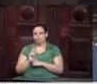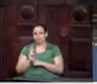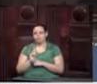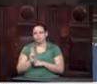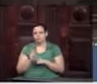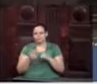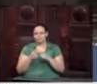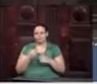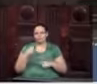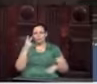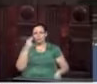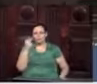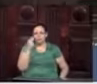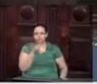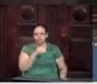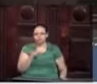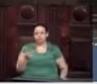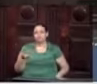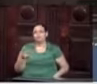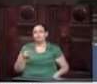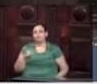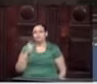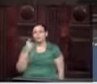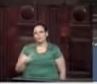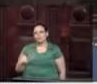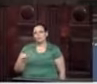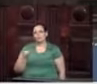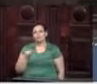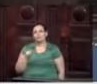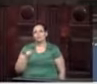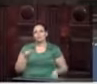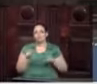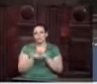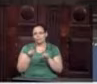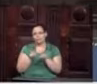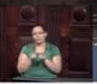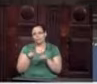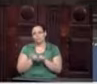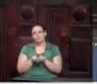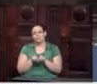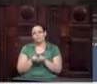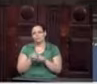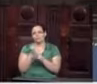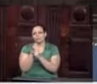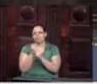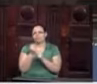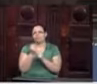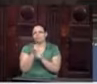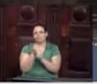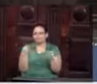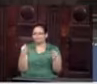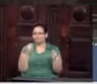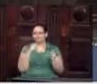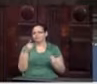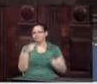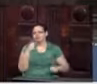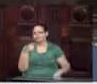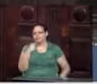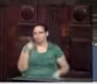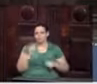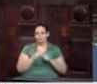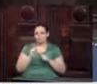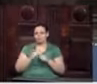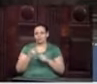policiamento ostensivo normal. Por outro lado, foi sendo também impossibilitada de fazê-lo, porque